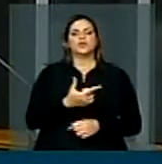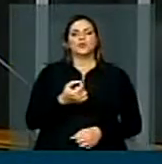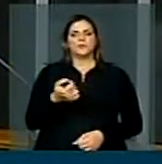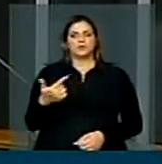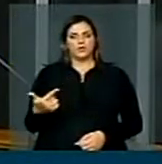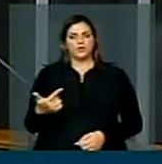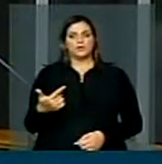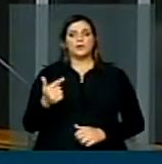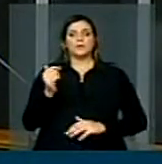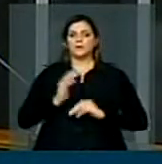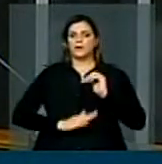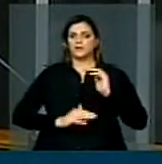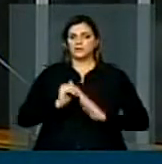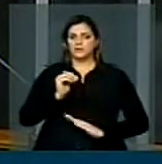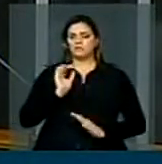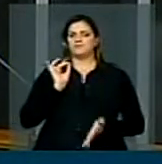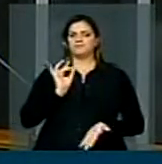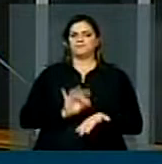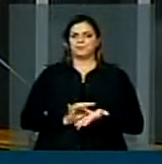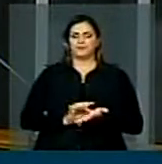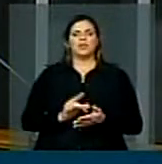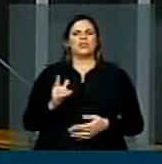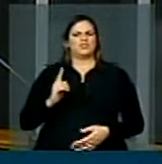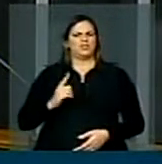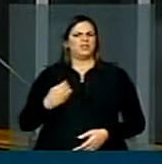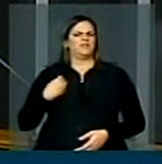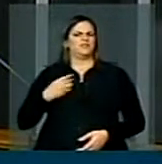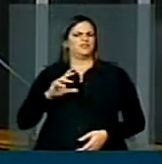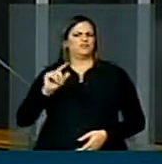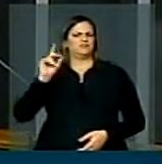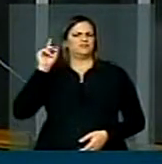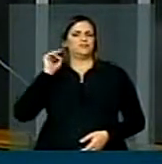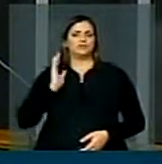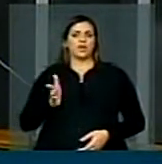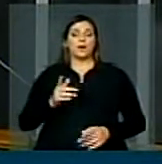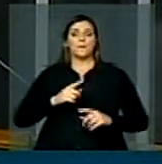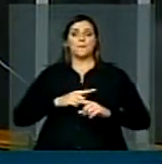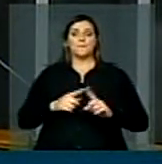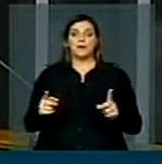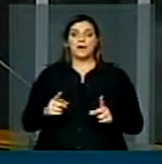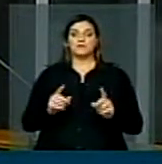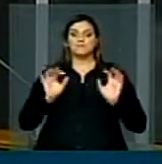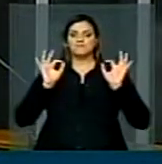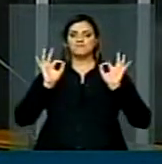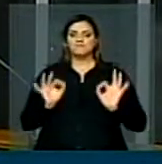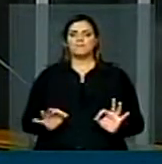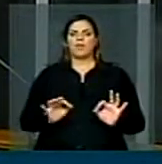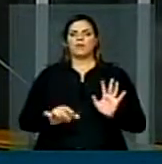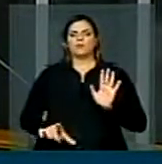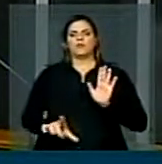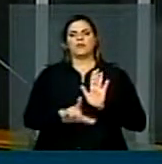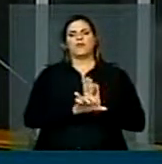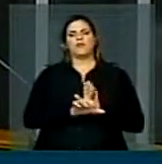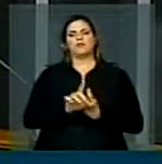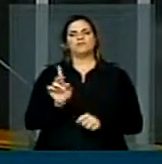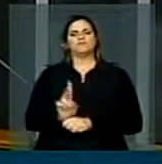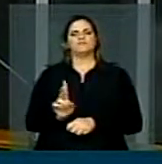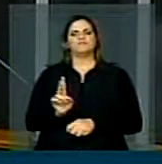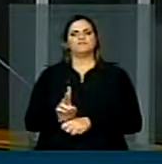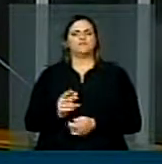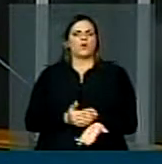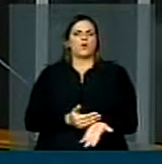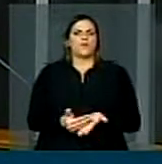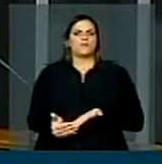documentalista, apesar de existir há décadas, passou até a previsão e proteção legal.